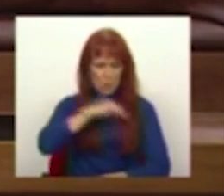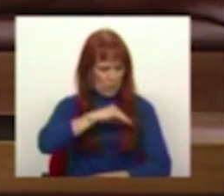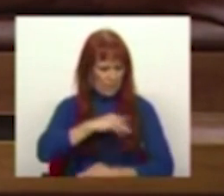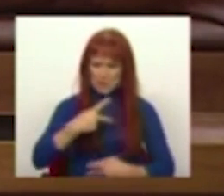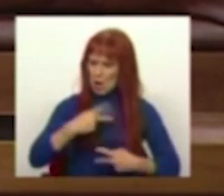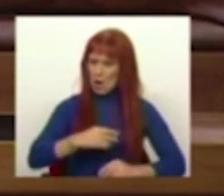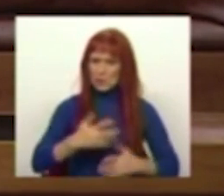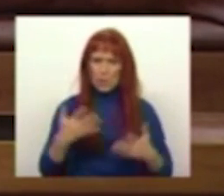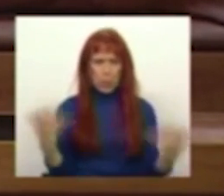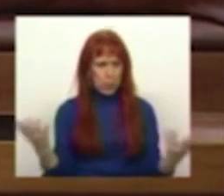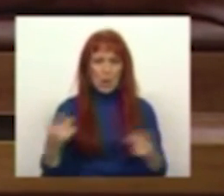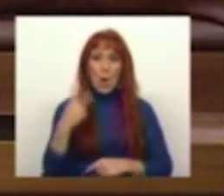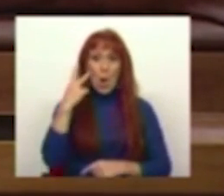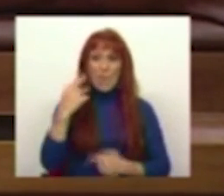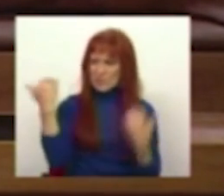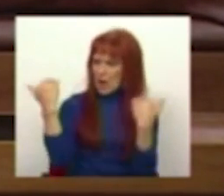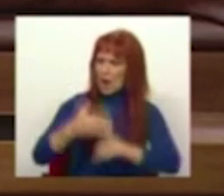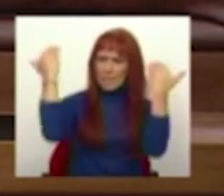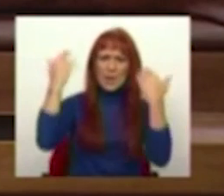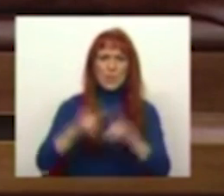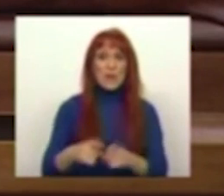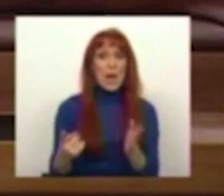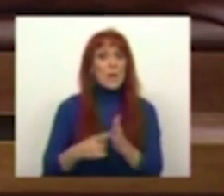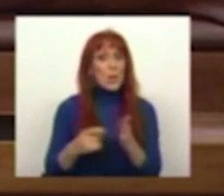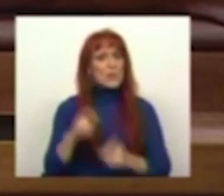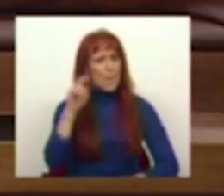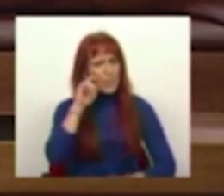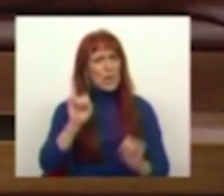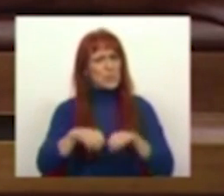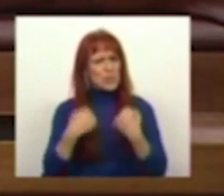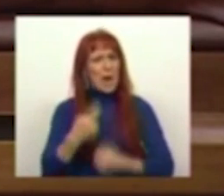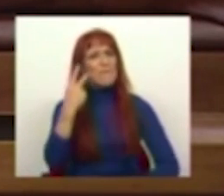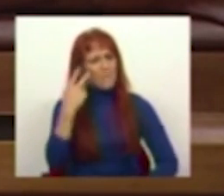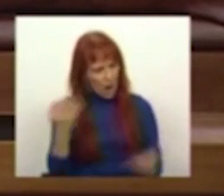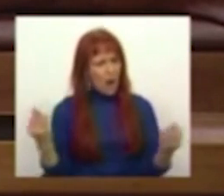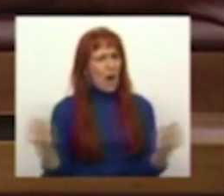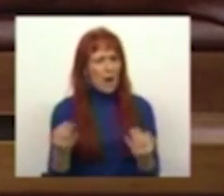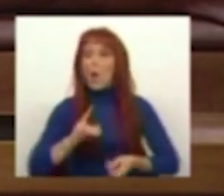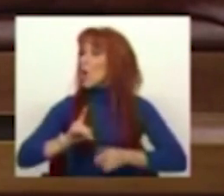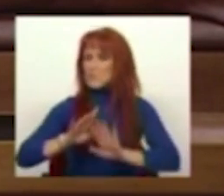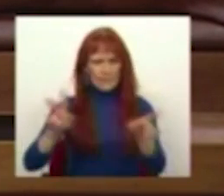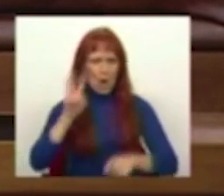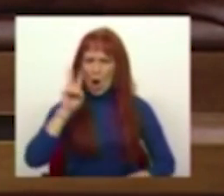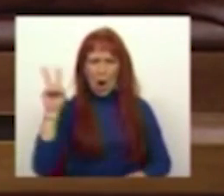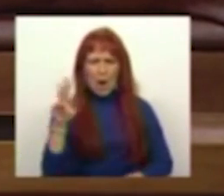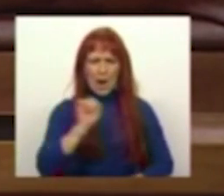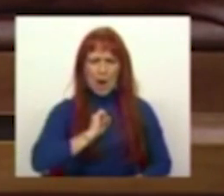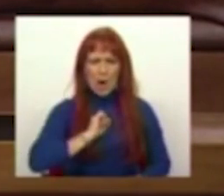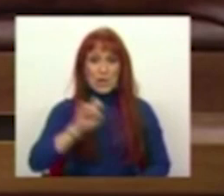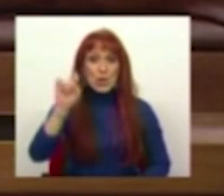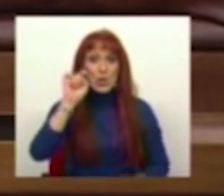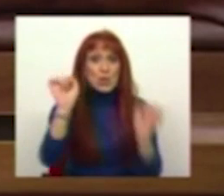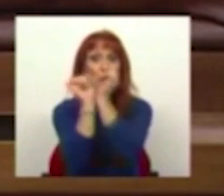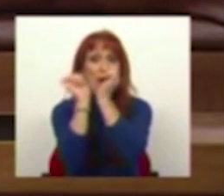rendimentos cortados ou que viram limitada a tão necessária proteção social. Trata-se de olhar para a nossa